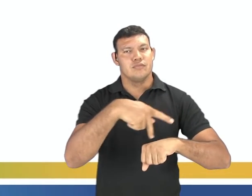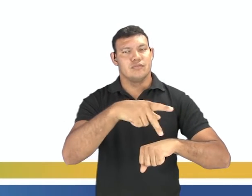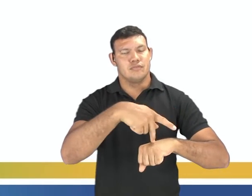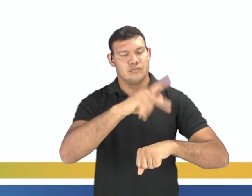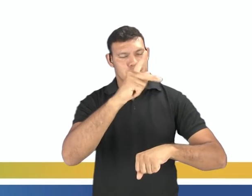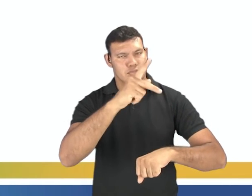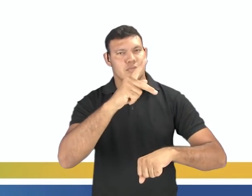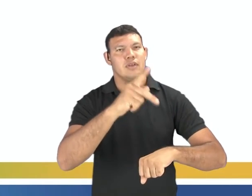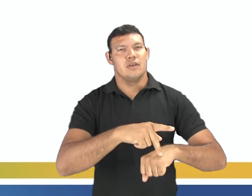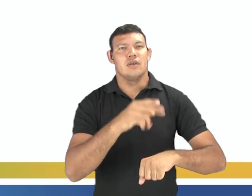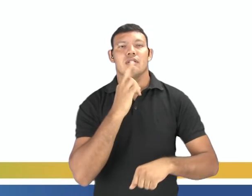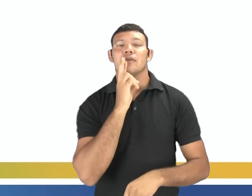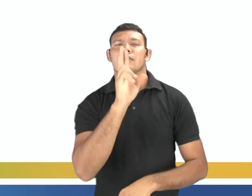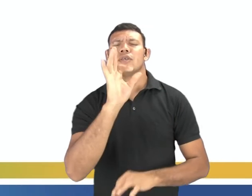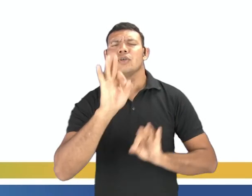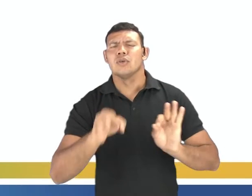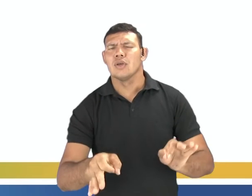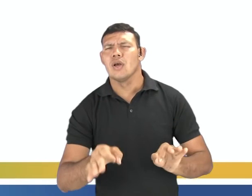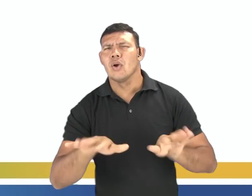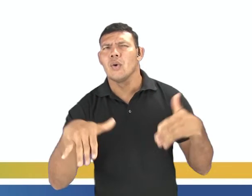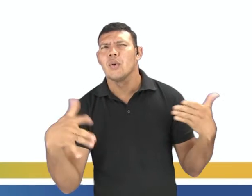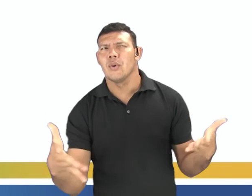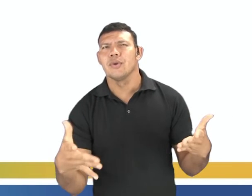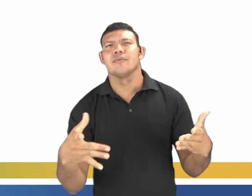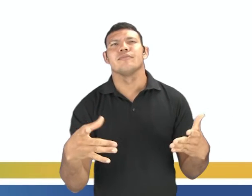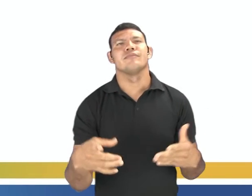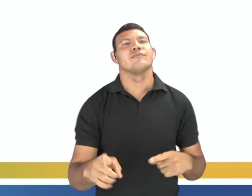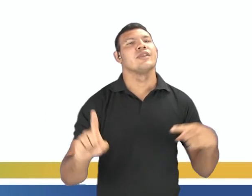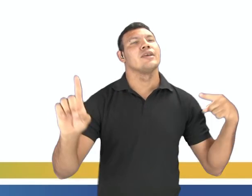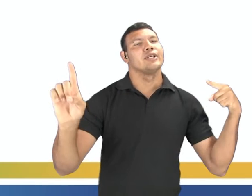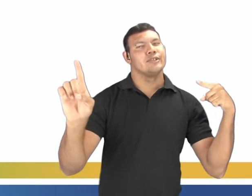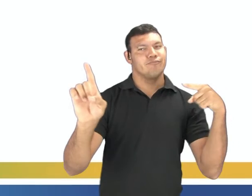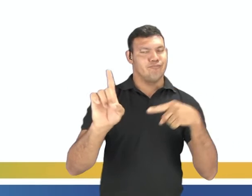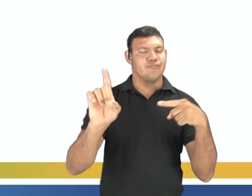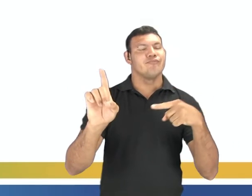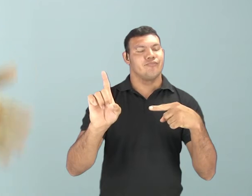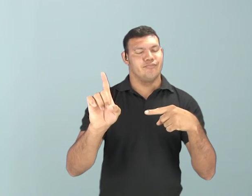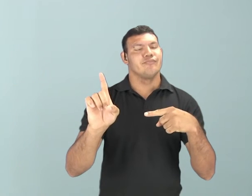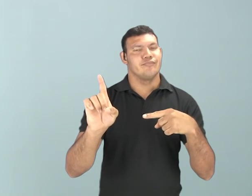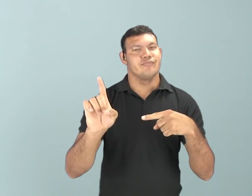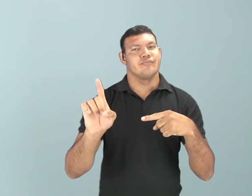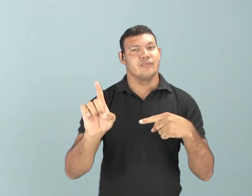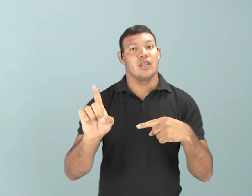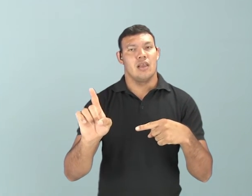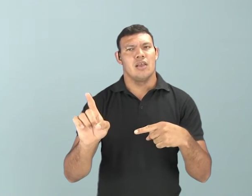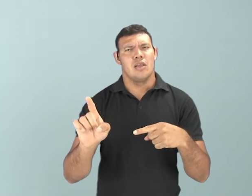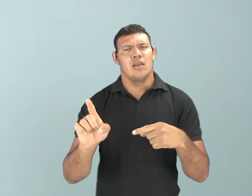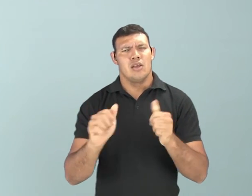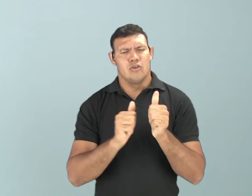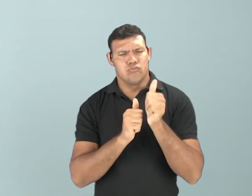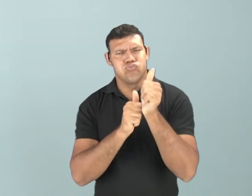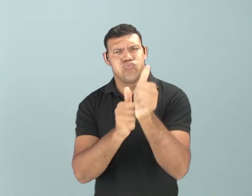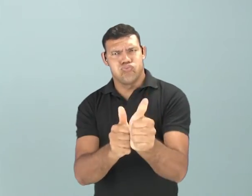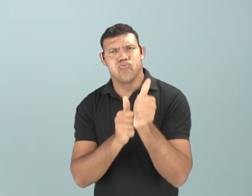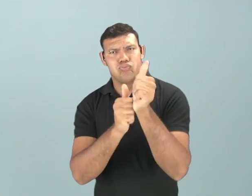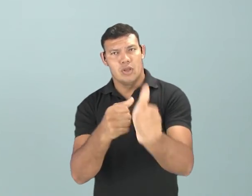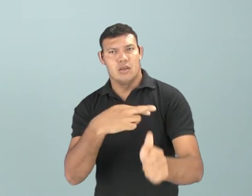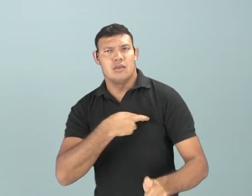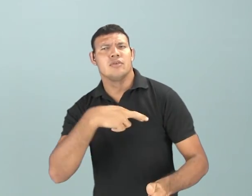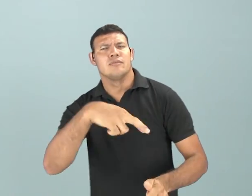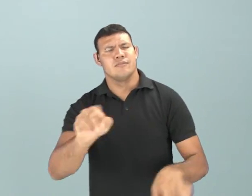A resposta certa é letra D. A gente viu que as questões religiosas e até